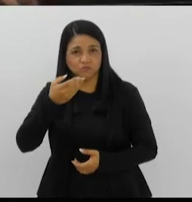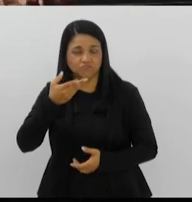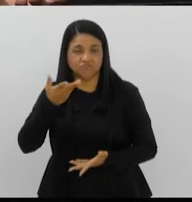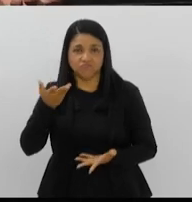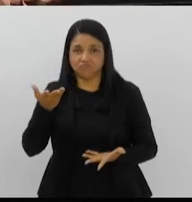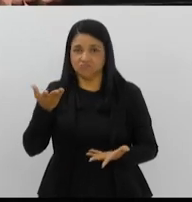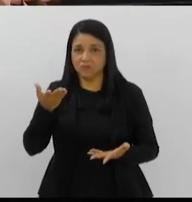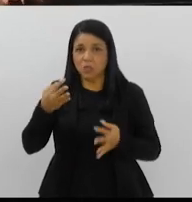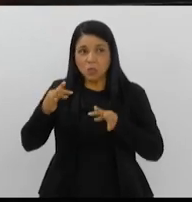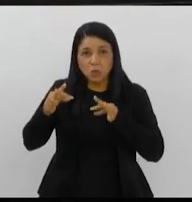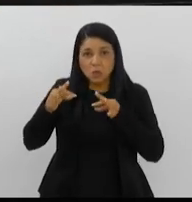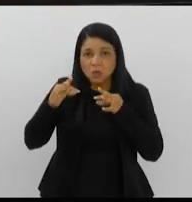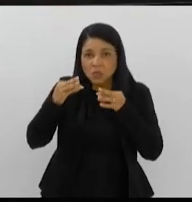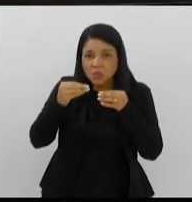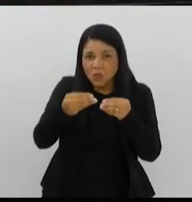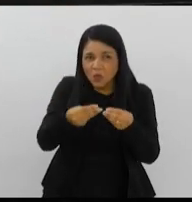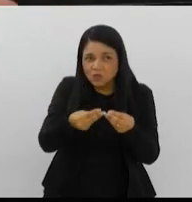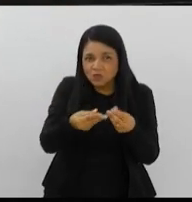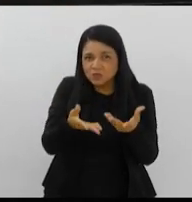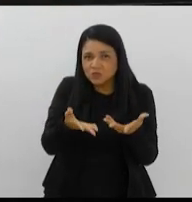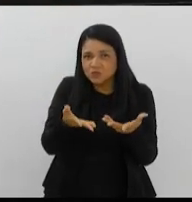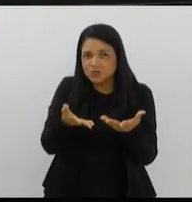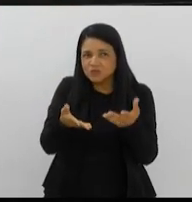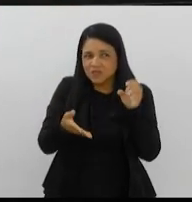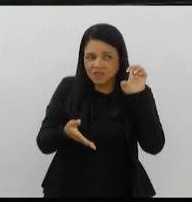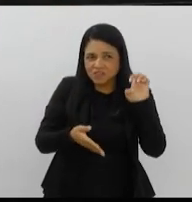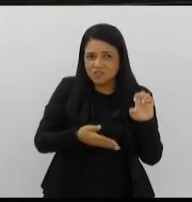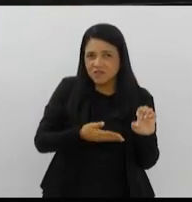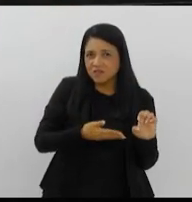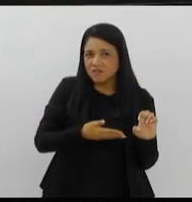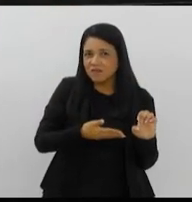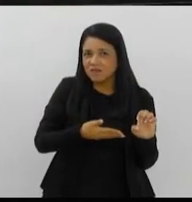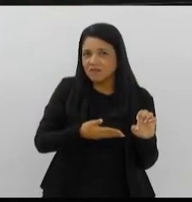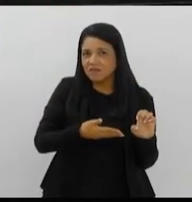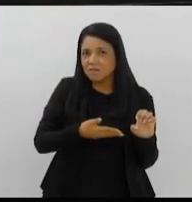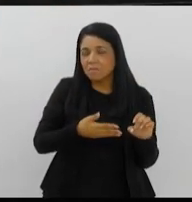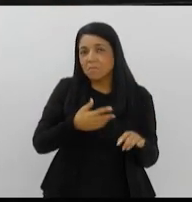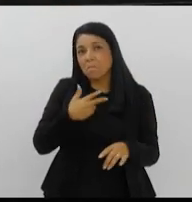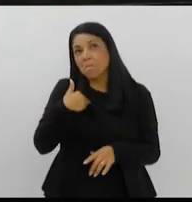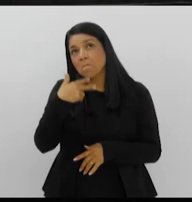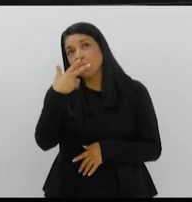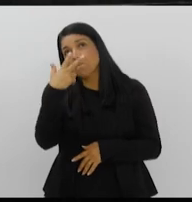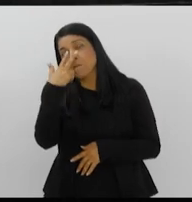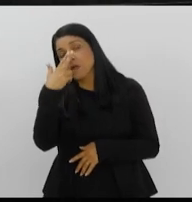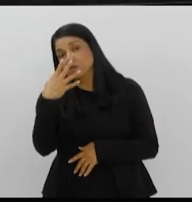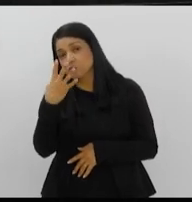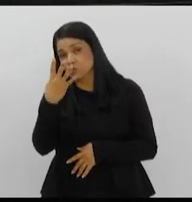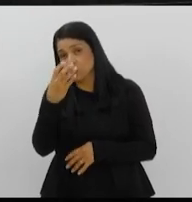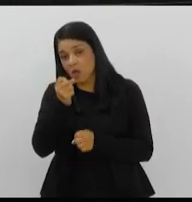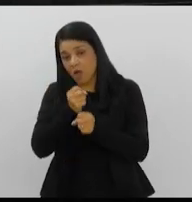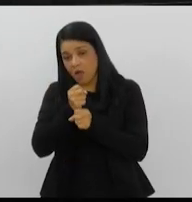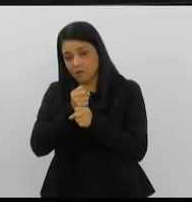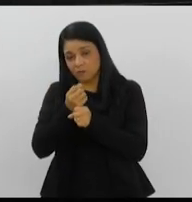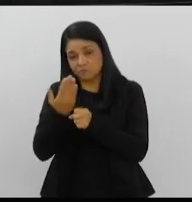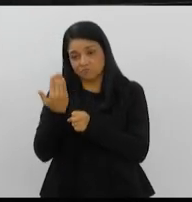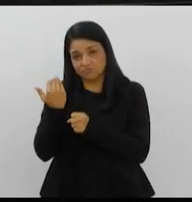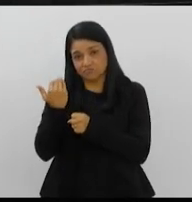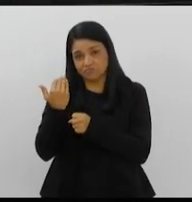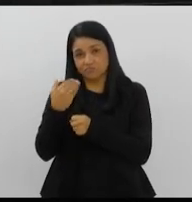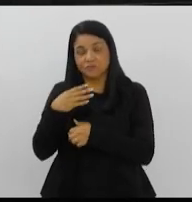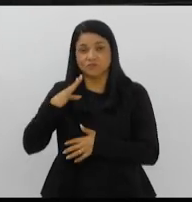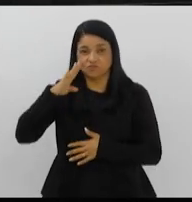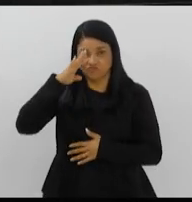exceção. Parece até que os últimos quatro que a gente viveu, do governo